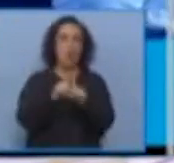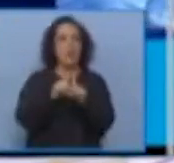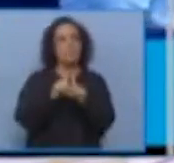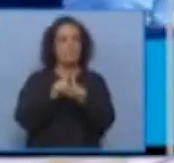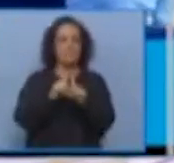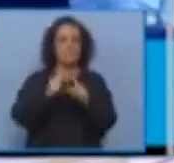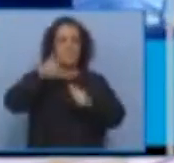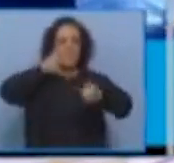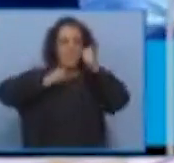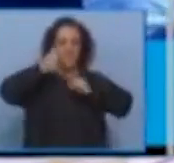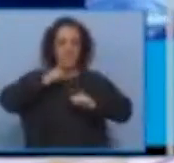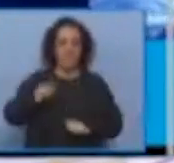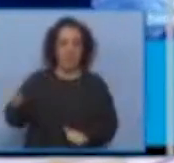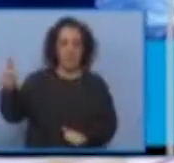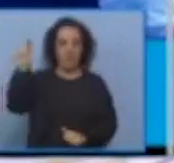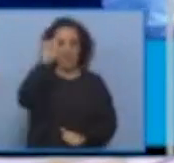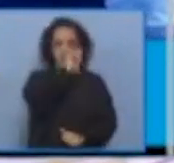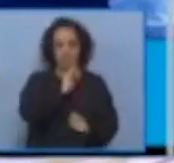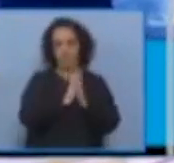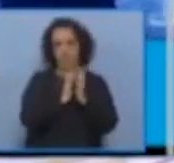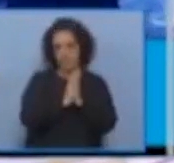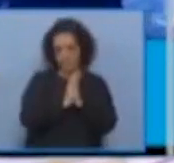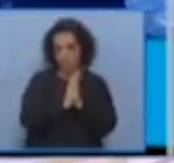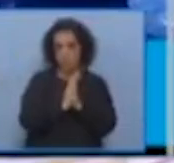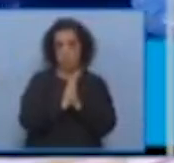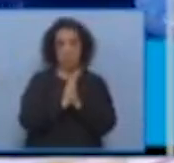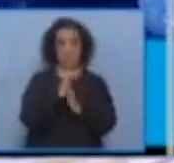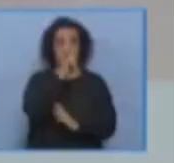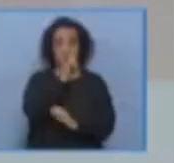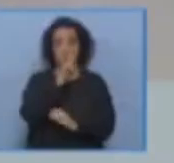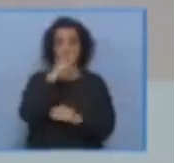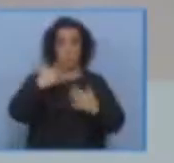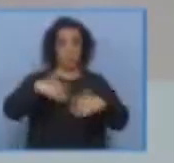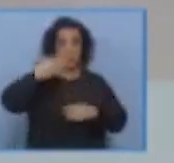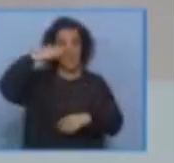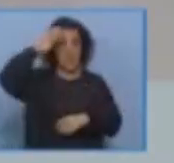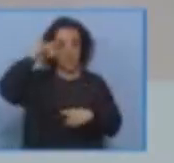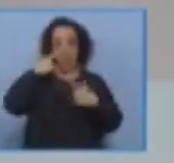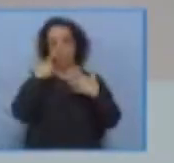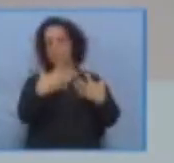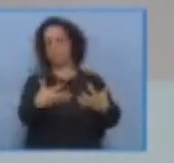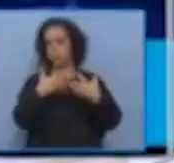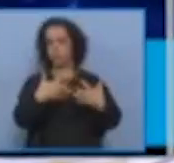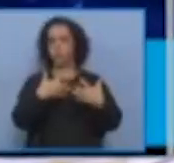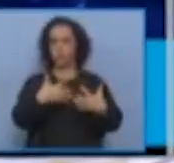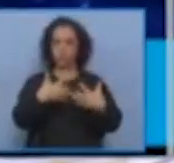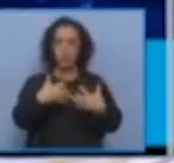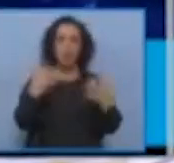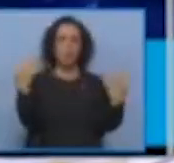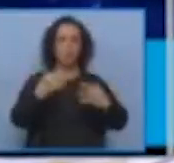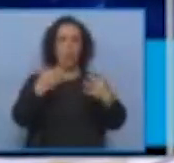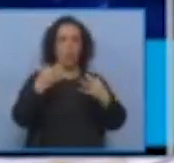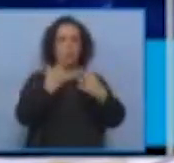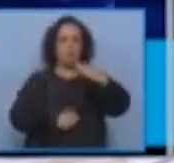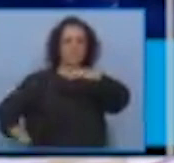em múltiplas igrejas, a começar na igreja irlandesa, que viu de facto um envolvimento da